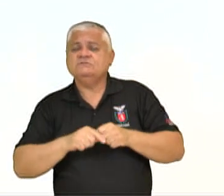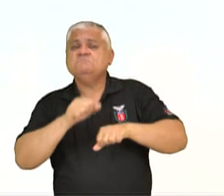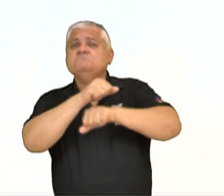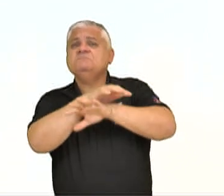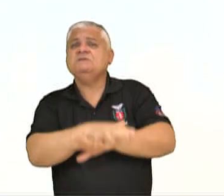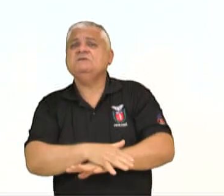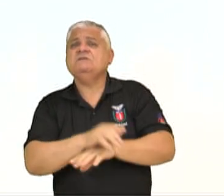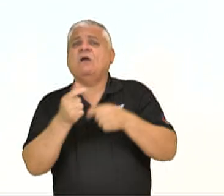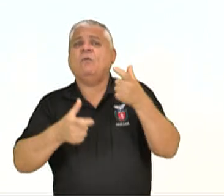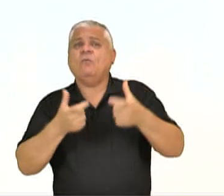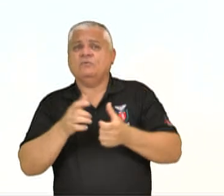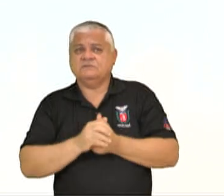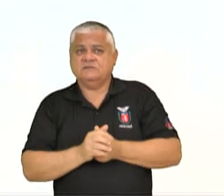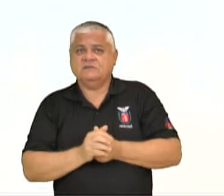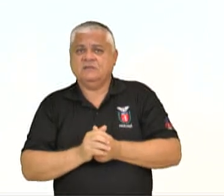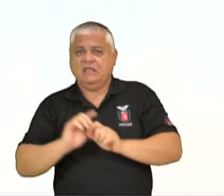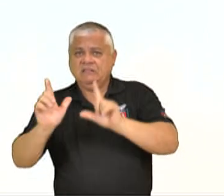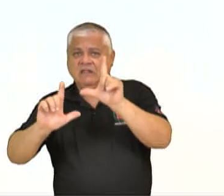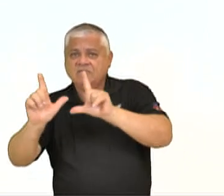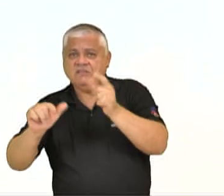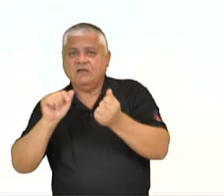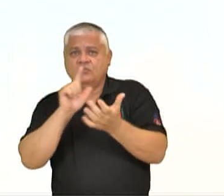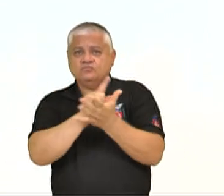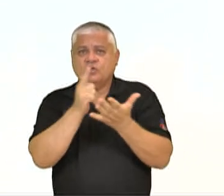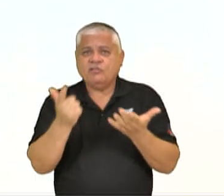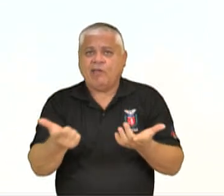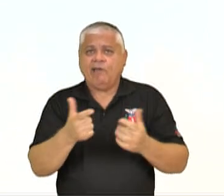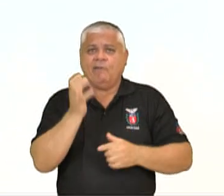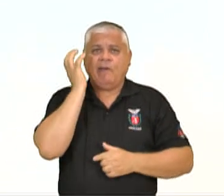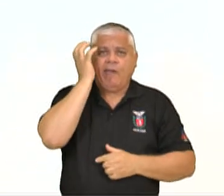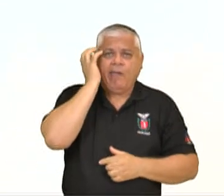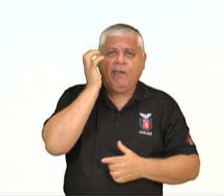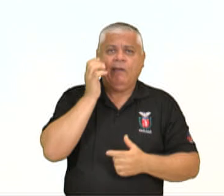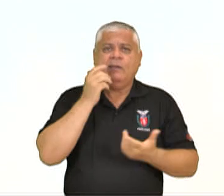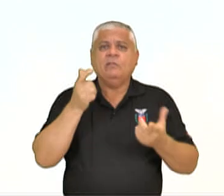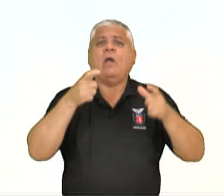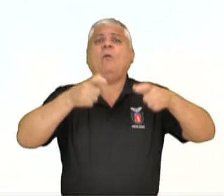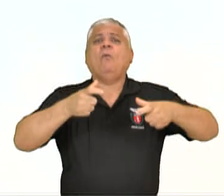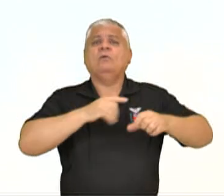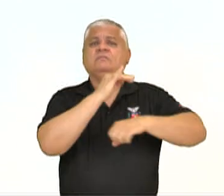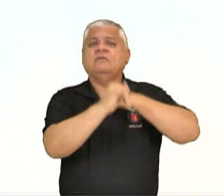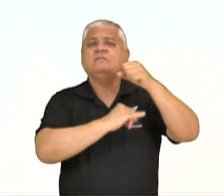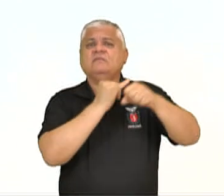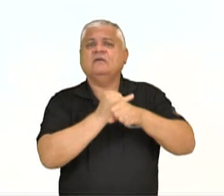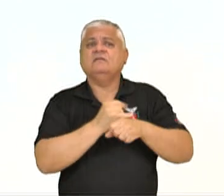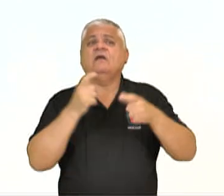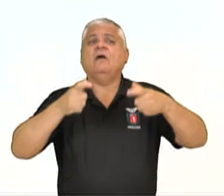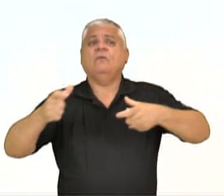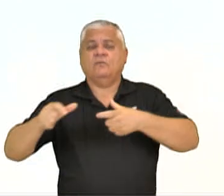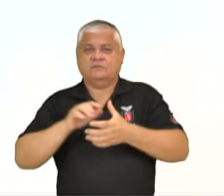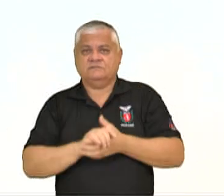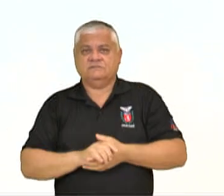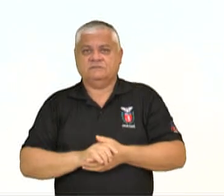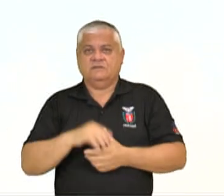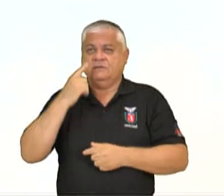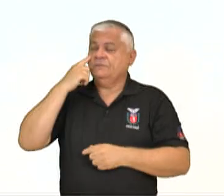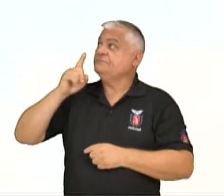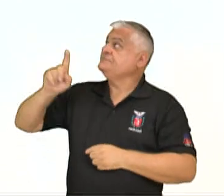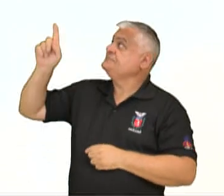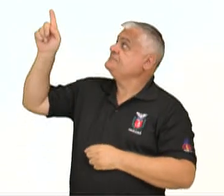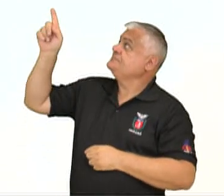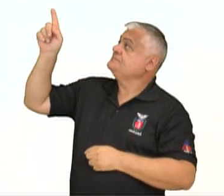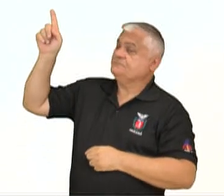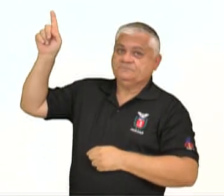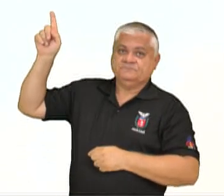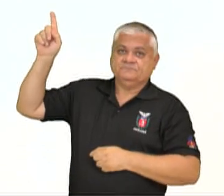de comunicação? Onde é comum nós encontrarmos textos informativos? Então, observe que nós temos aqui algumas